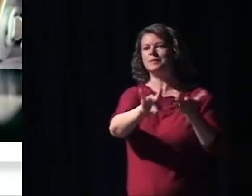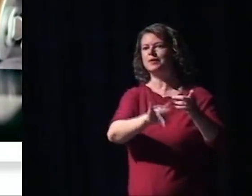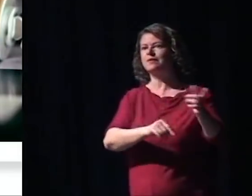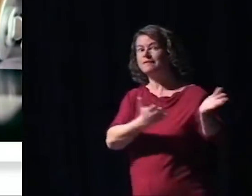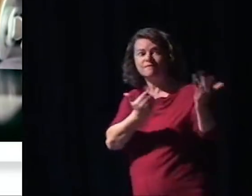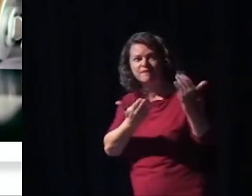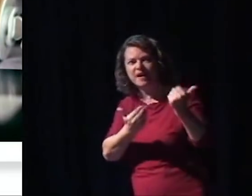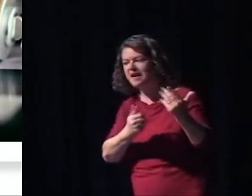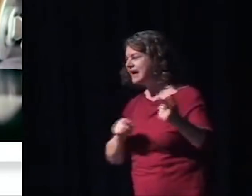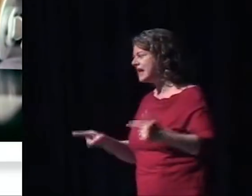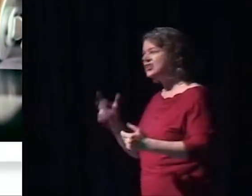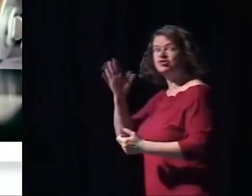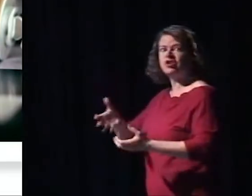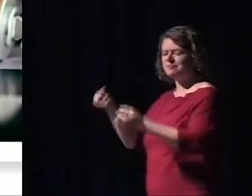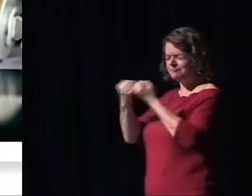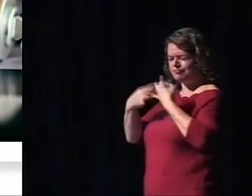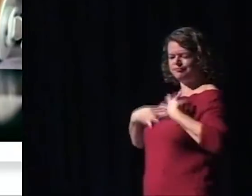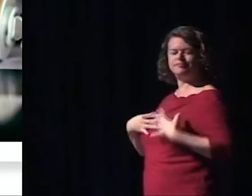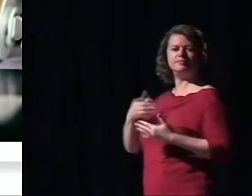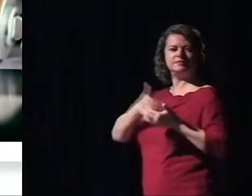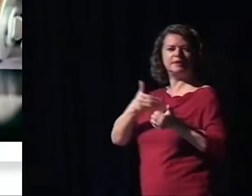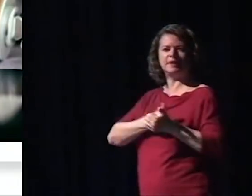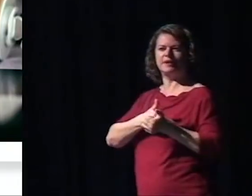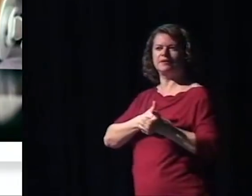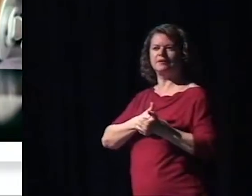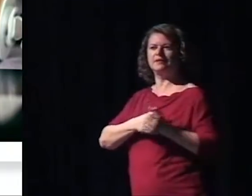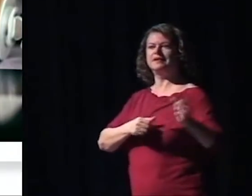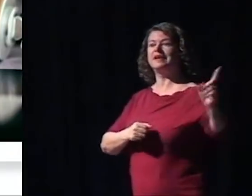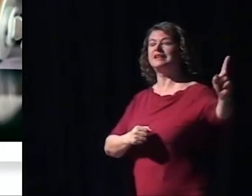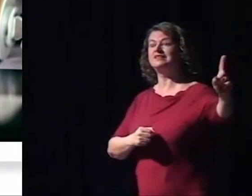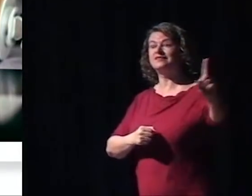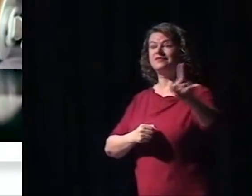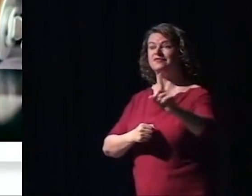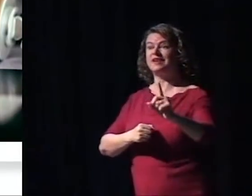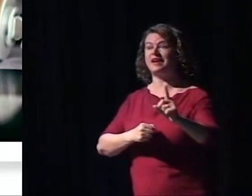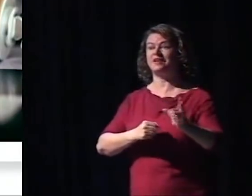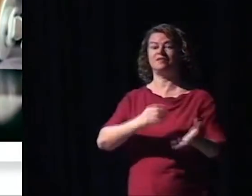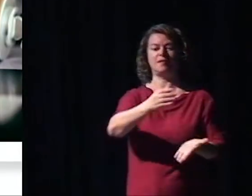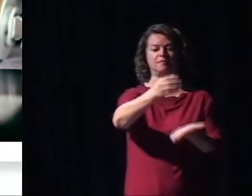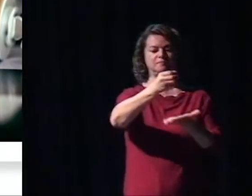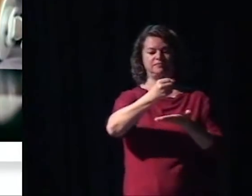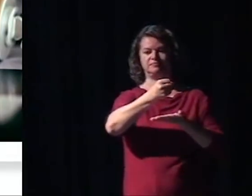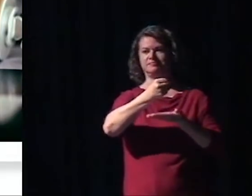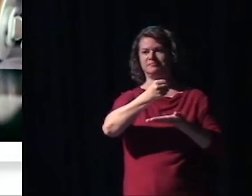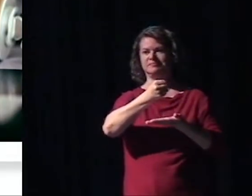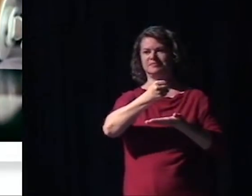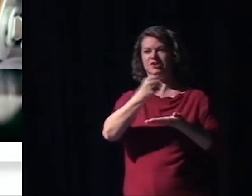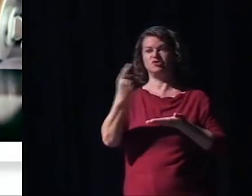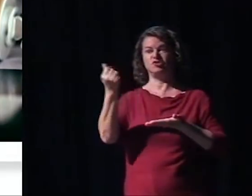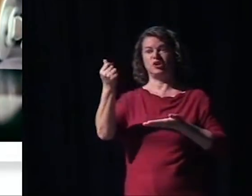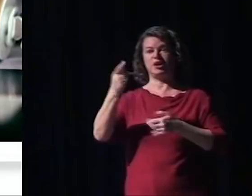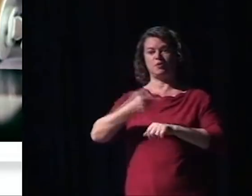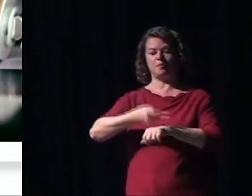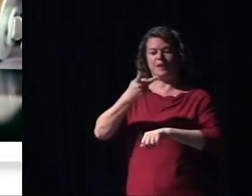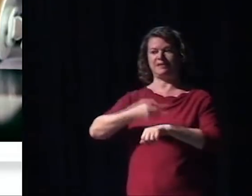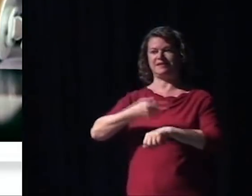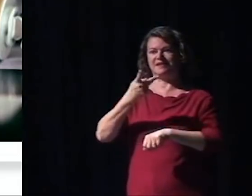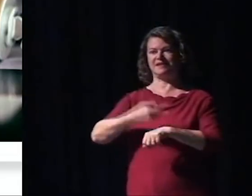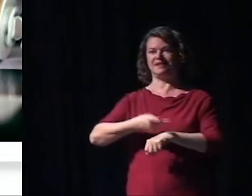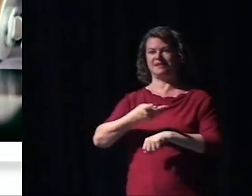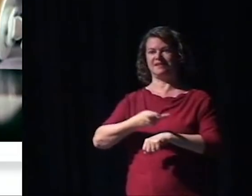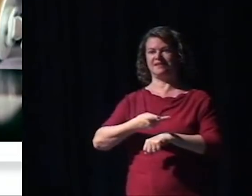Os líderes dos filisteus voltaram a ela, levando a prata. O negócio dela era dinheiro, não tinha amor